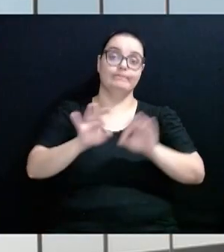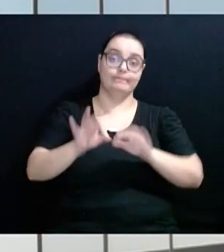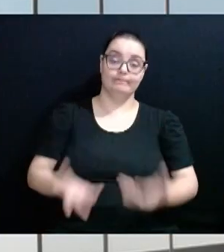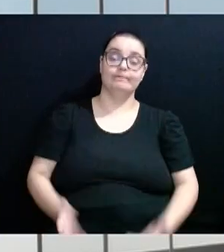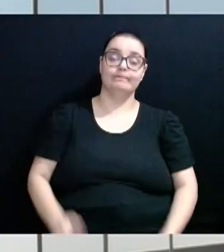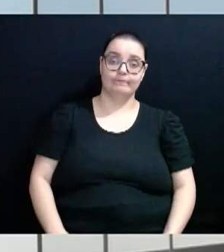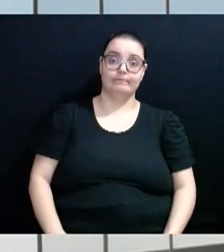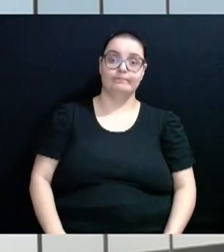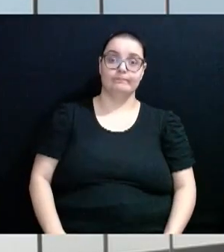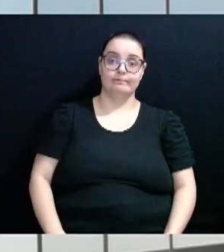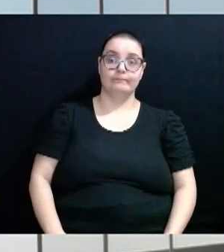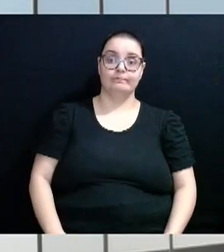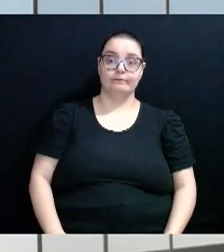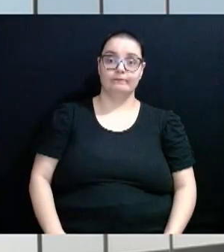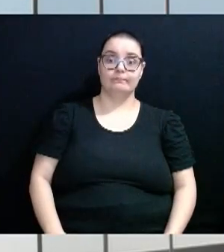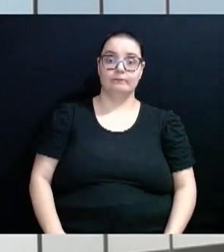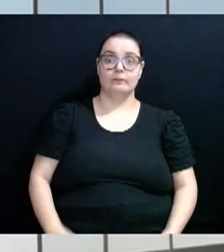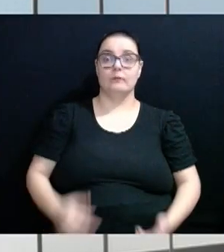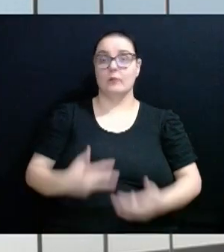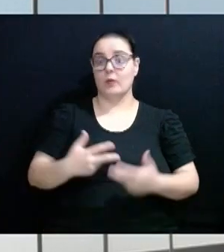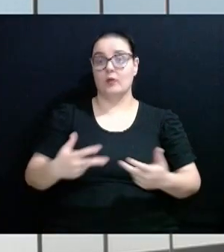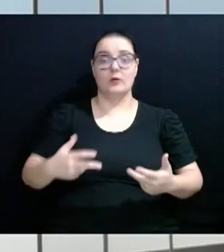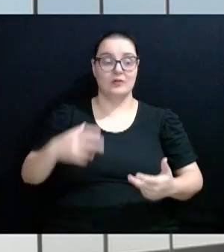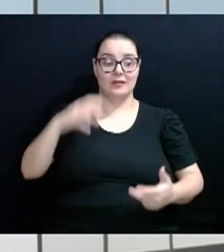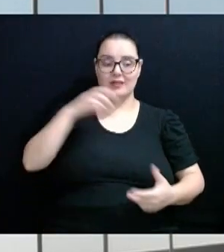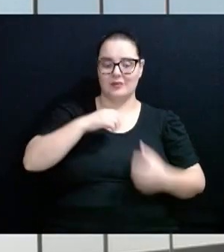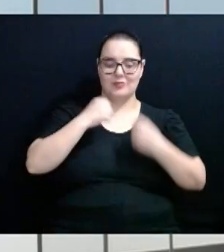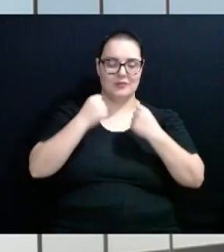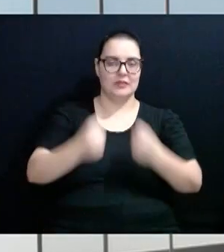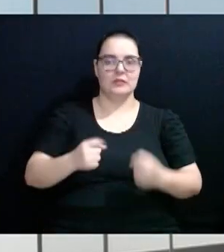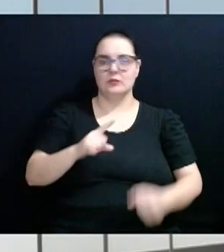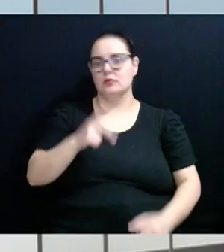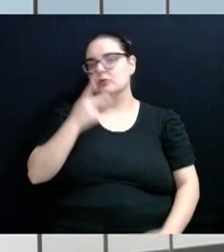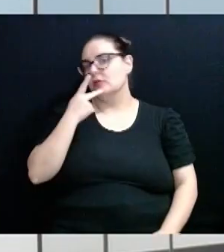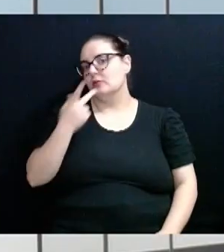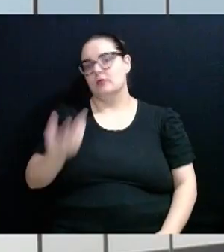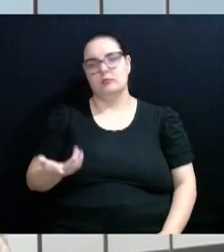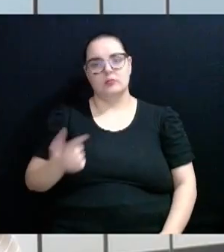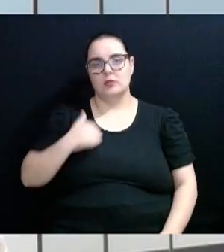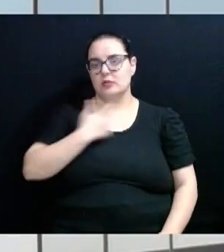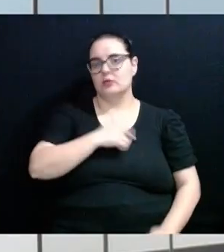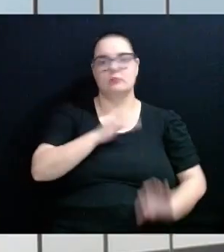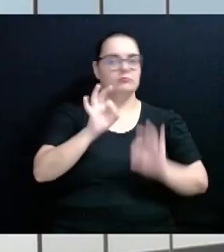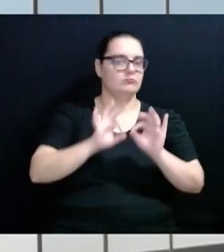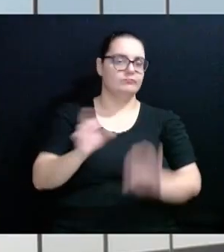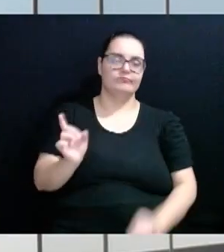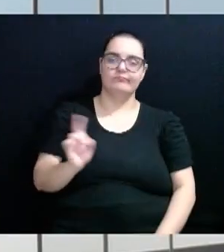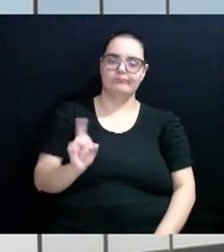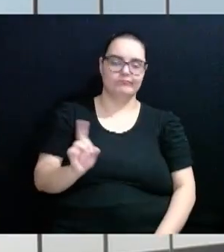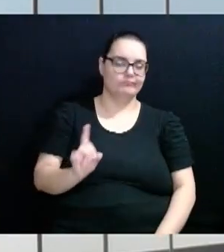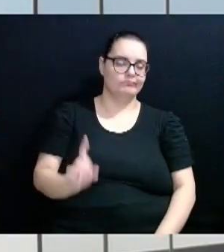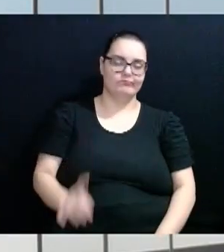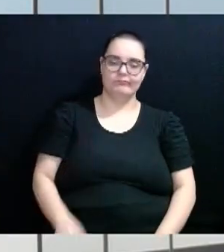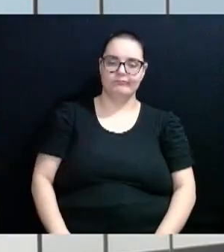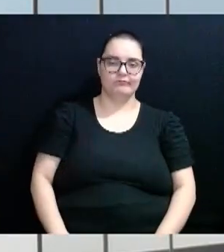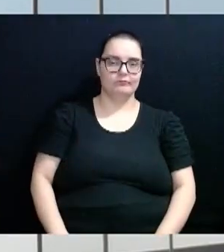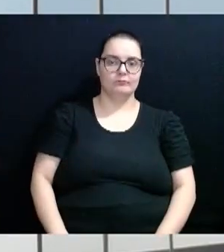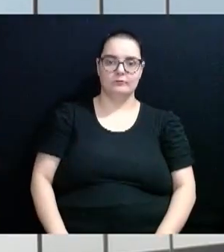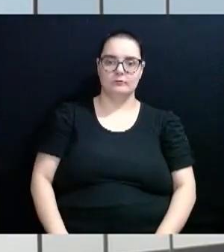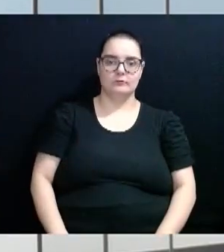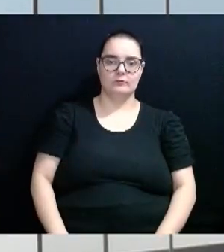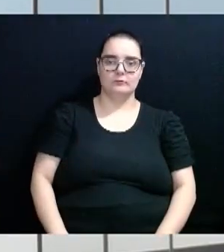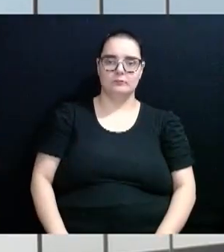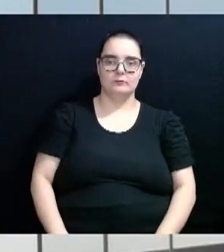algo muito abrupto, então eu não vou dizer que nós estávamos preparados, não era nem